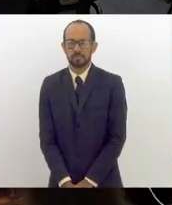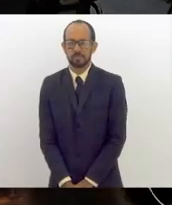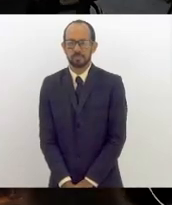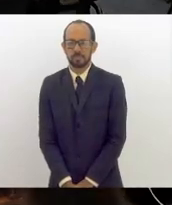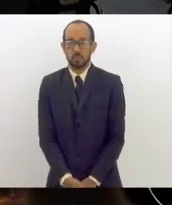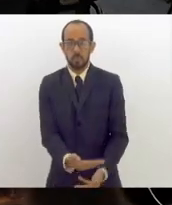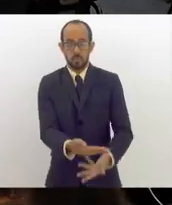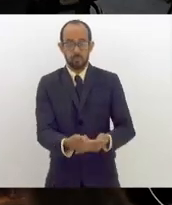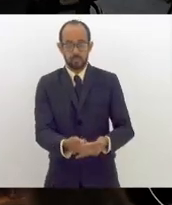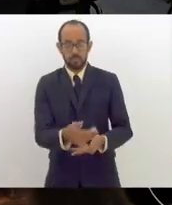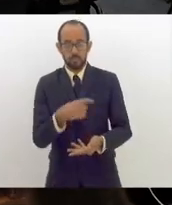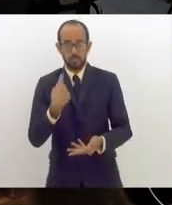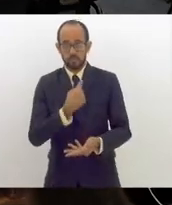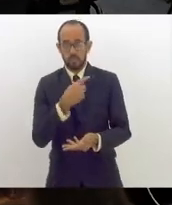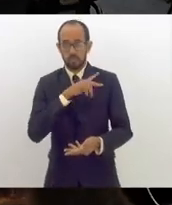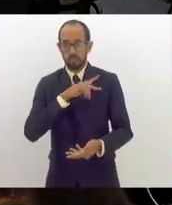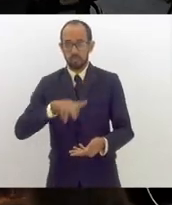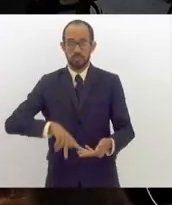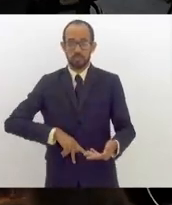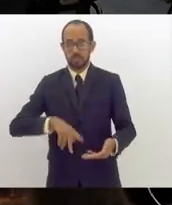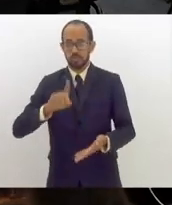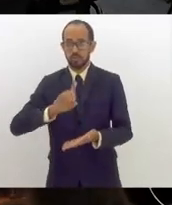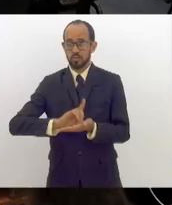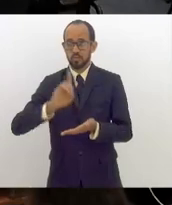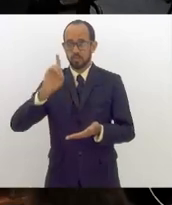o nosso Presidente Doutor